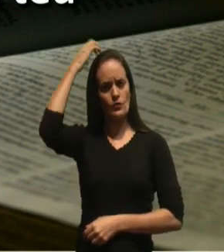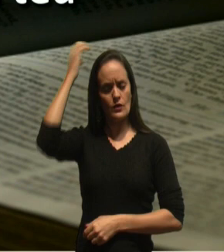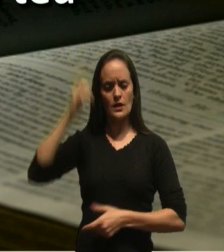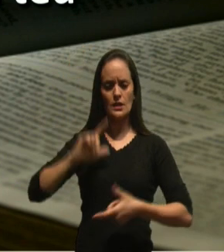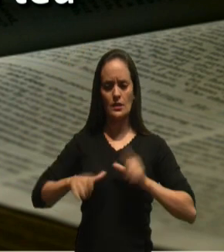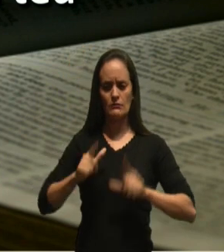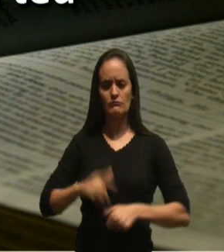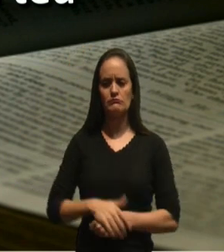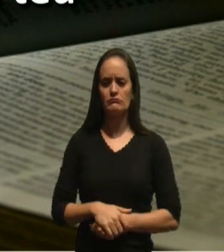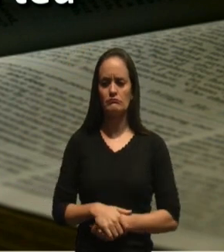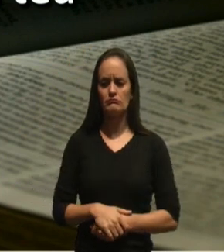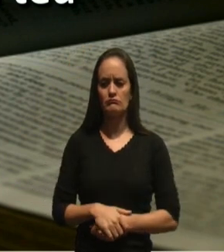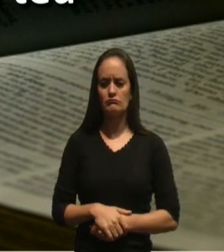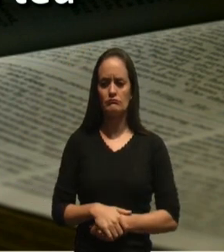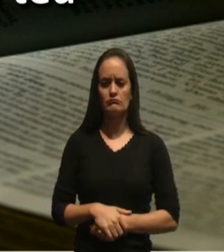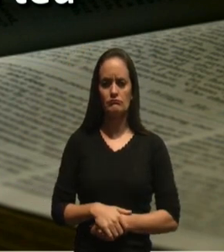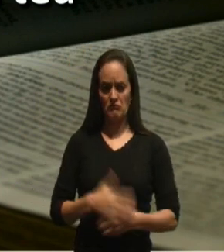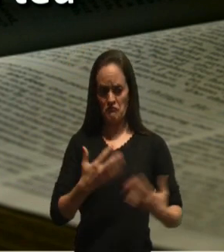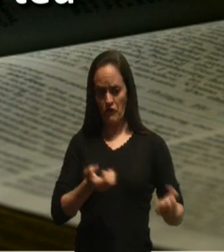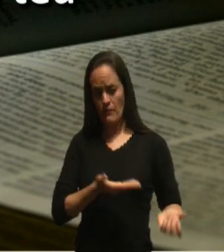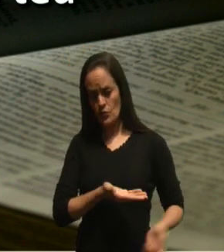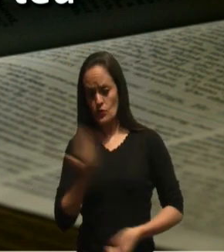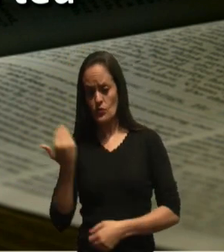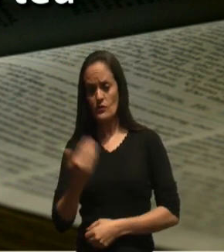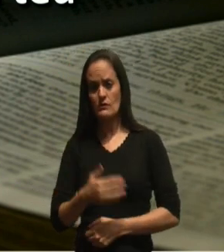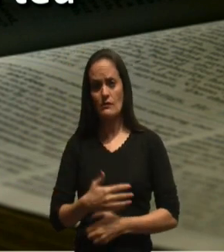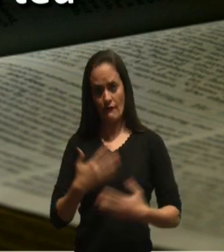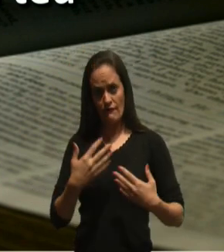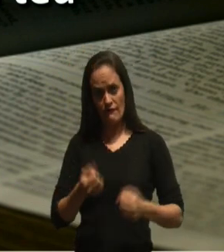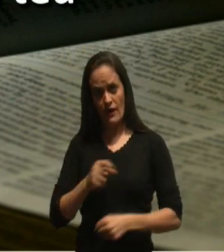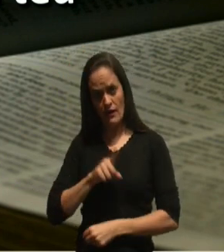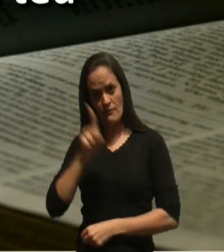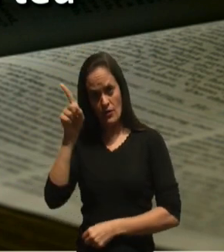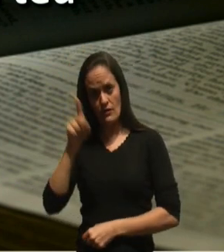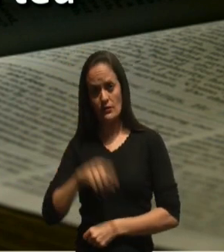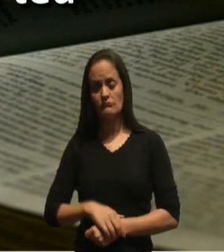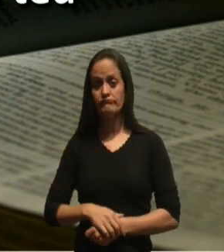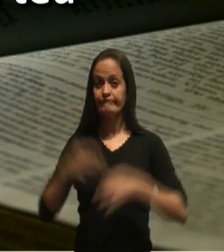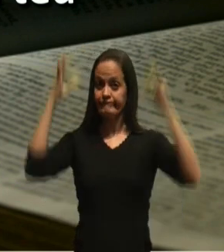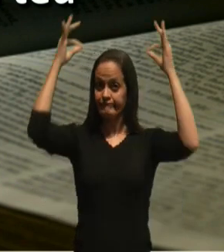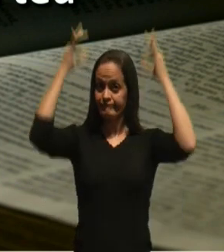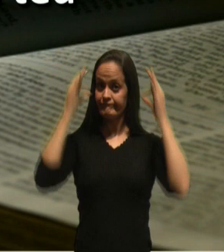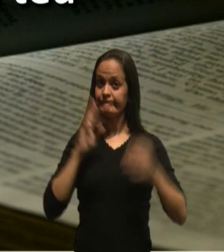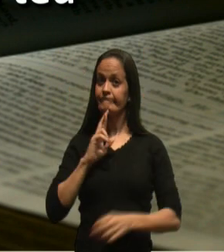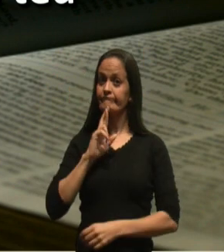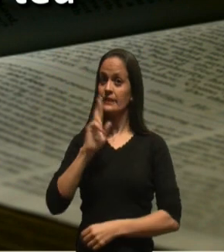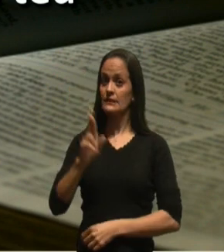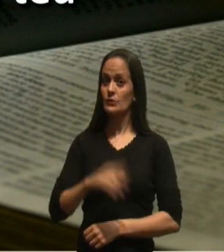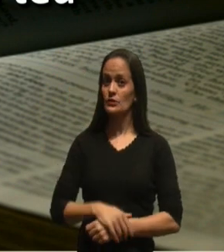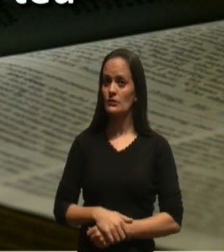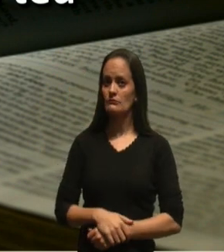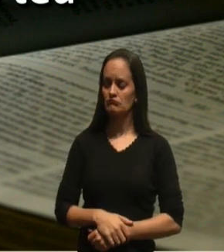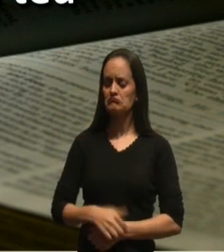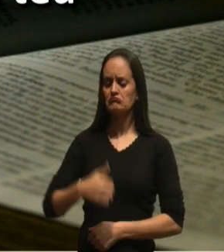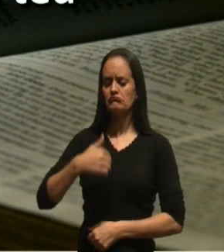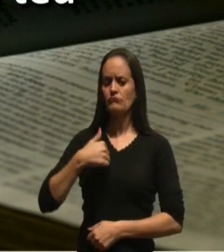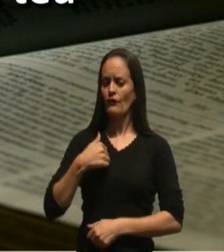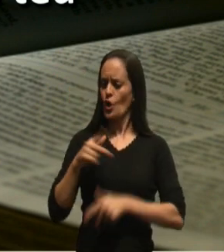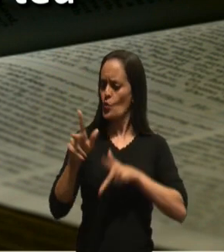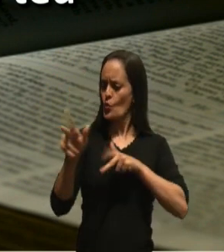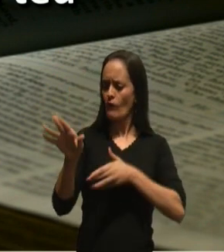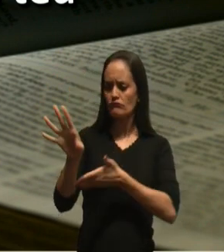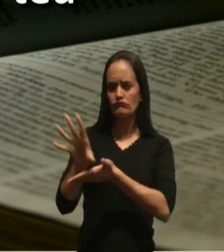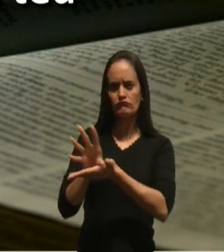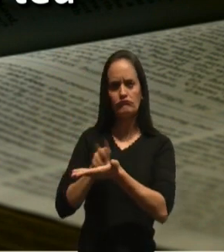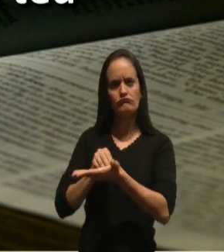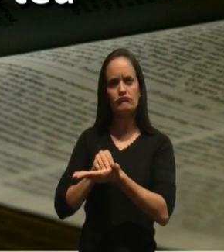tu comigo a Ramote Gileade? E respondeu-lhe Josafá: serei como tu és, o